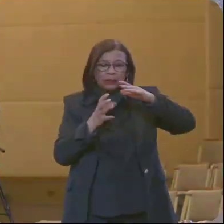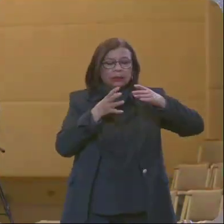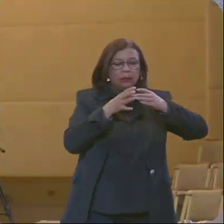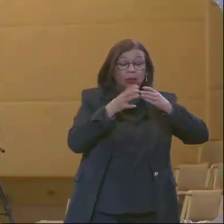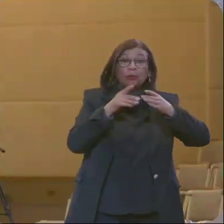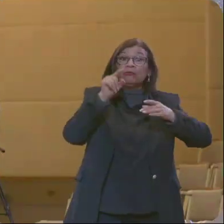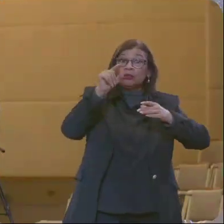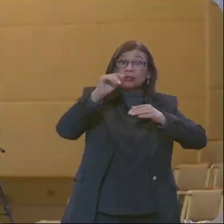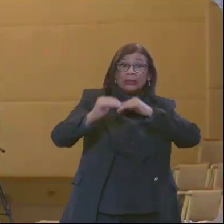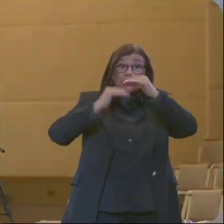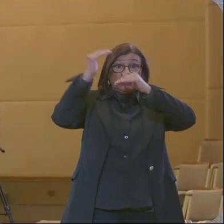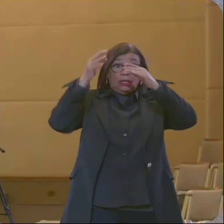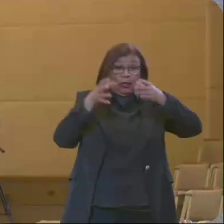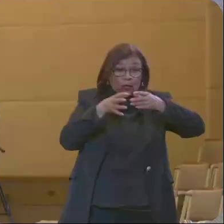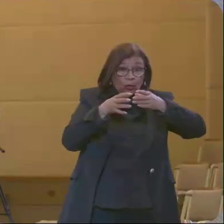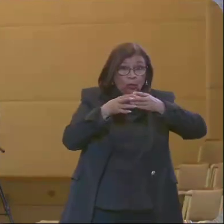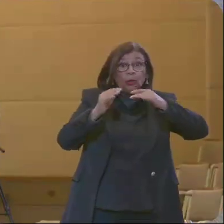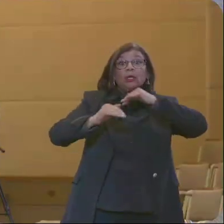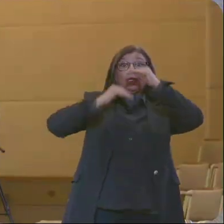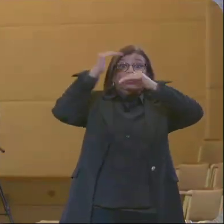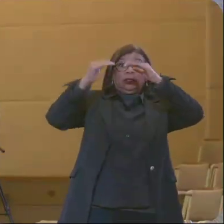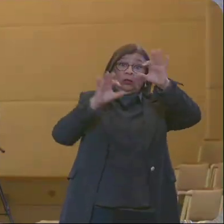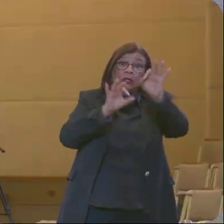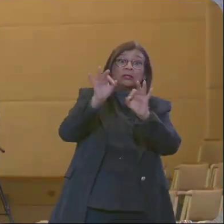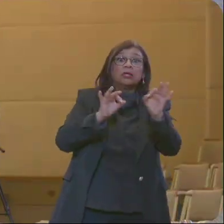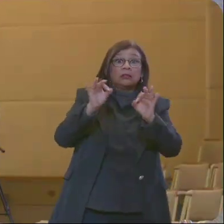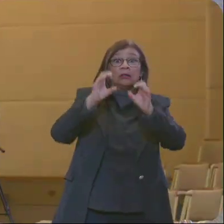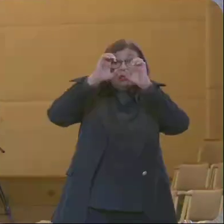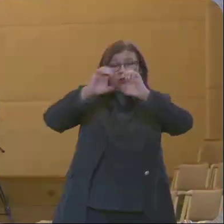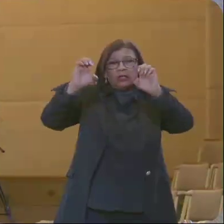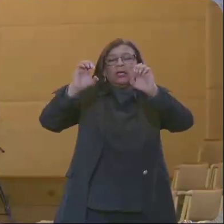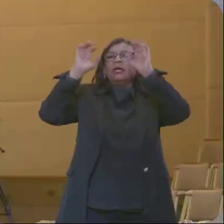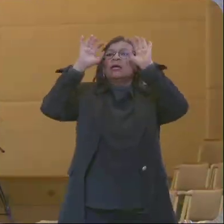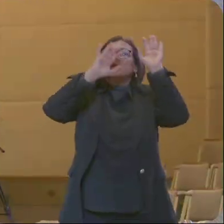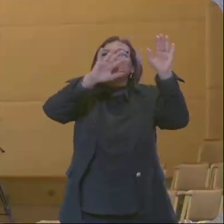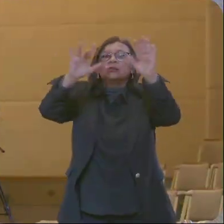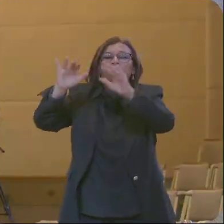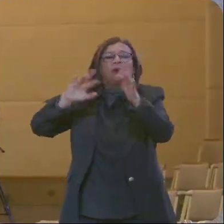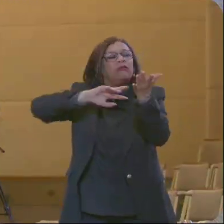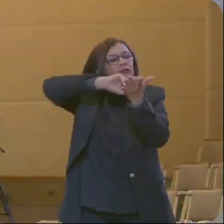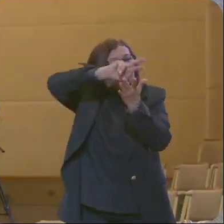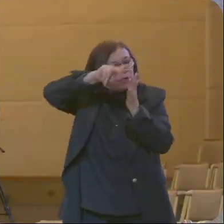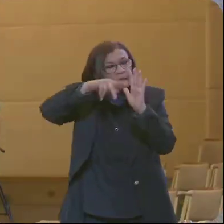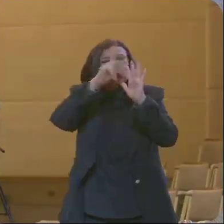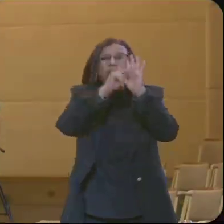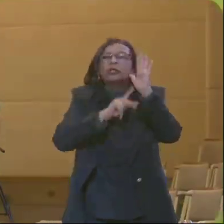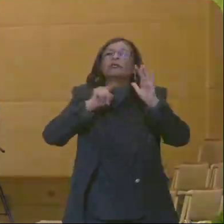vai crescer em equipe, crescer na sua organização e abençoar os vários projetos missionários lá na Ucrânia.